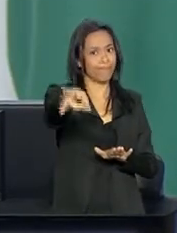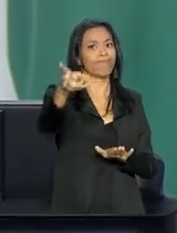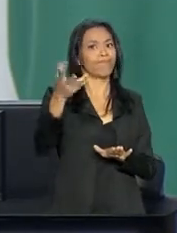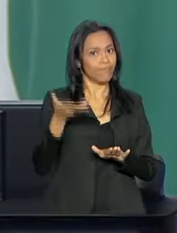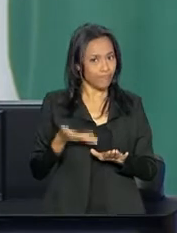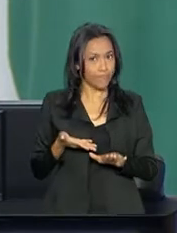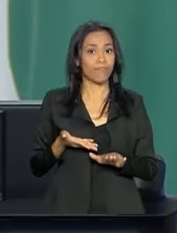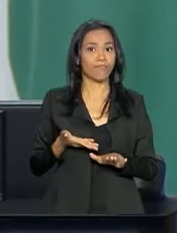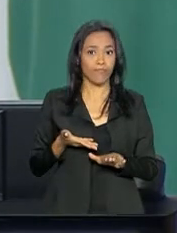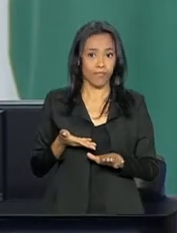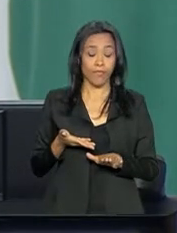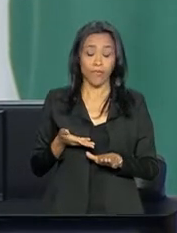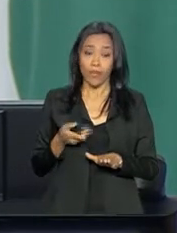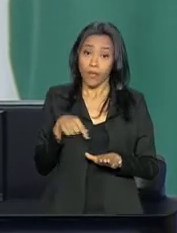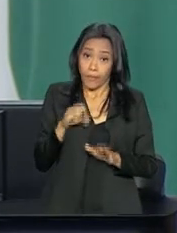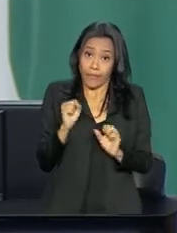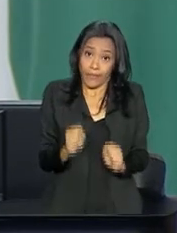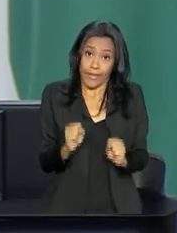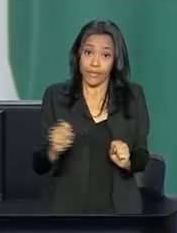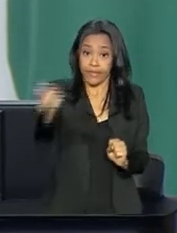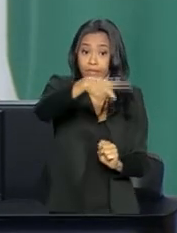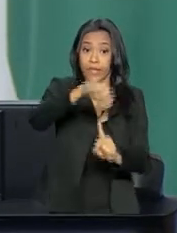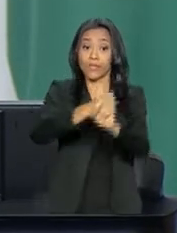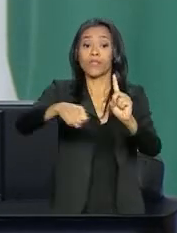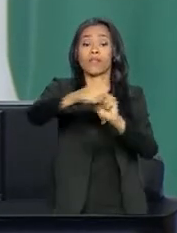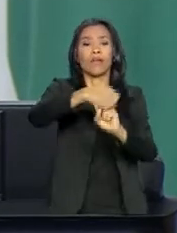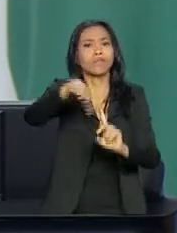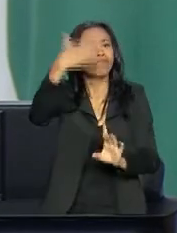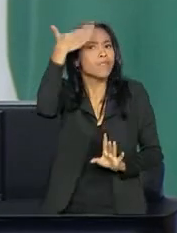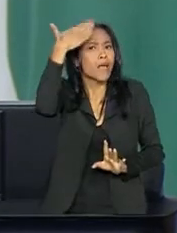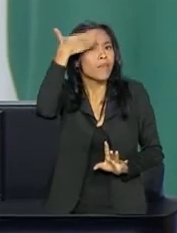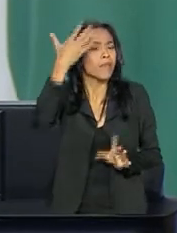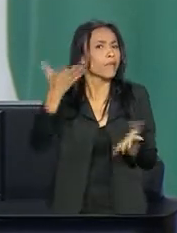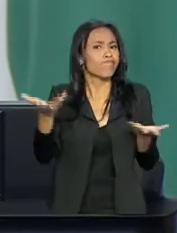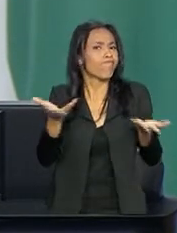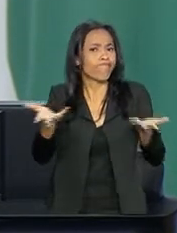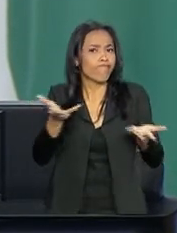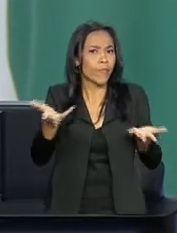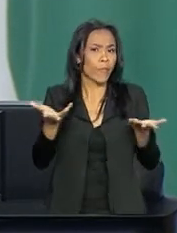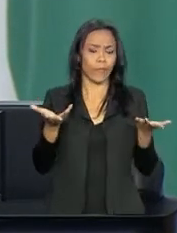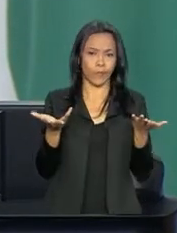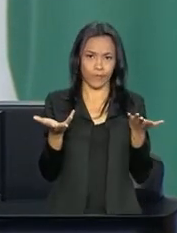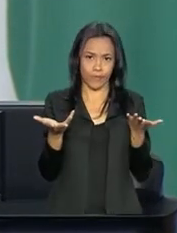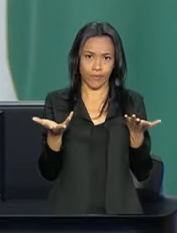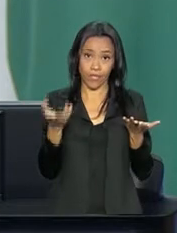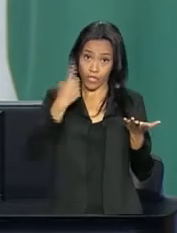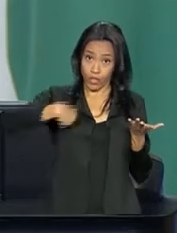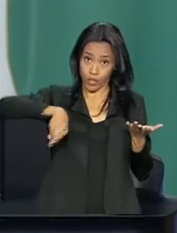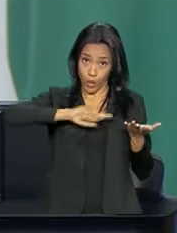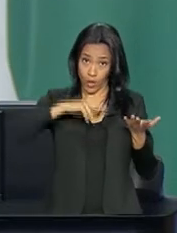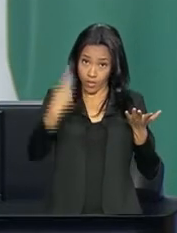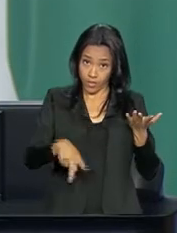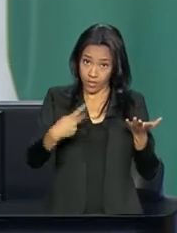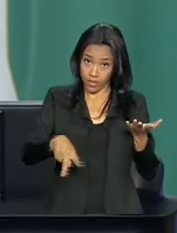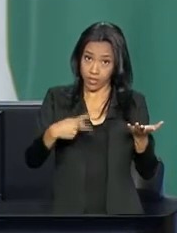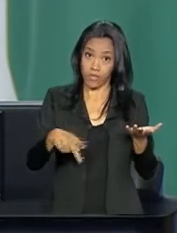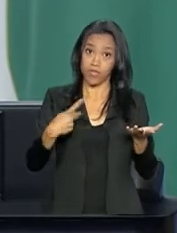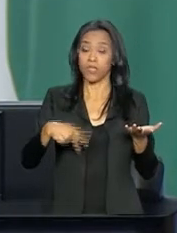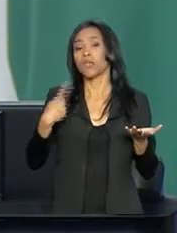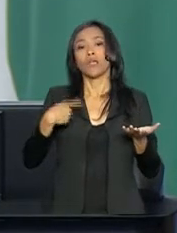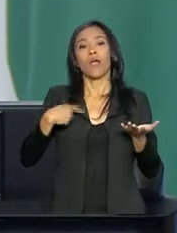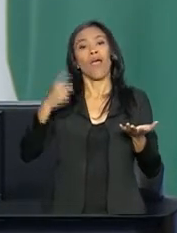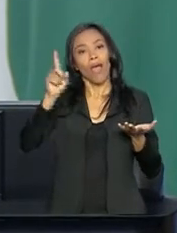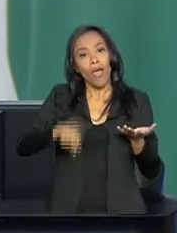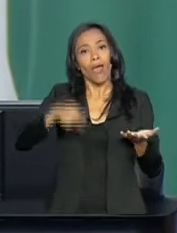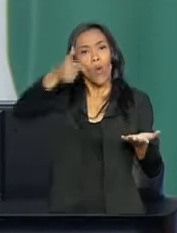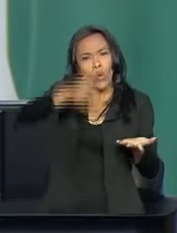para sempre e pudesse a própria sociedade saber em que condições nós estaremos release